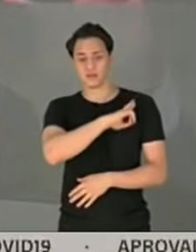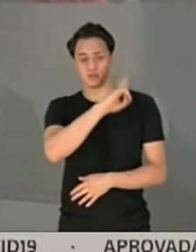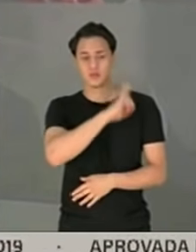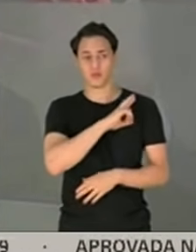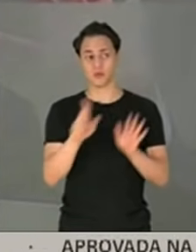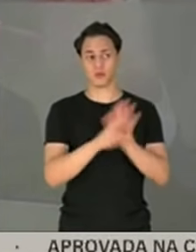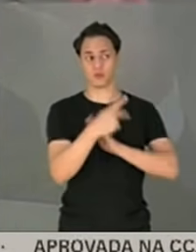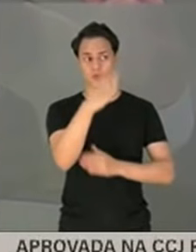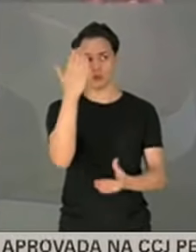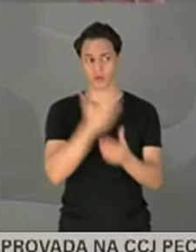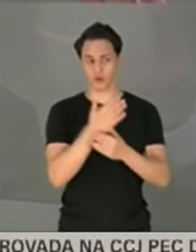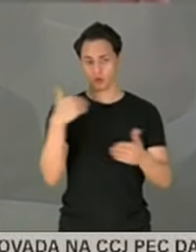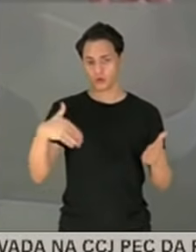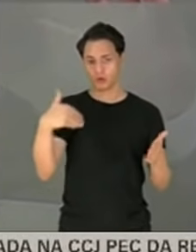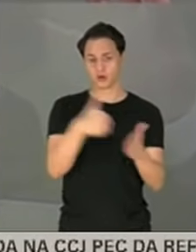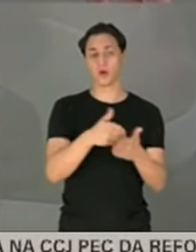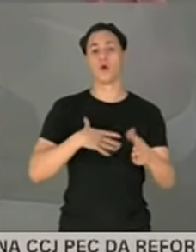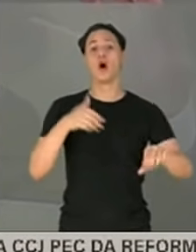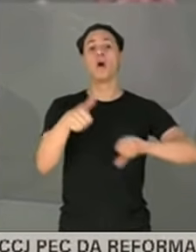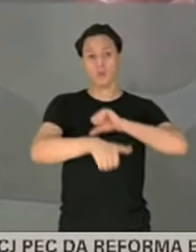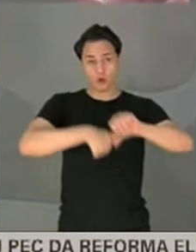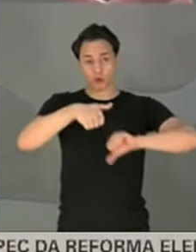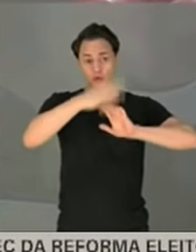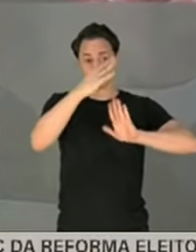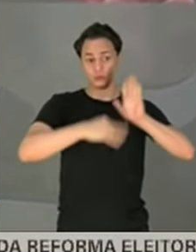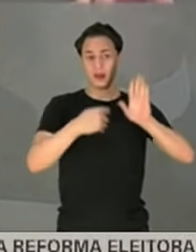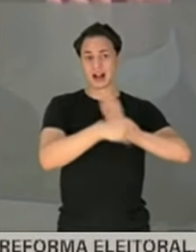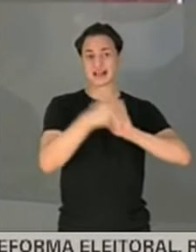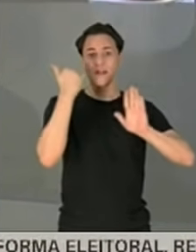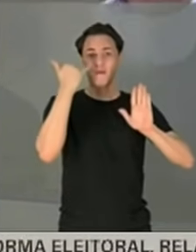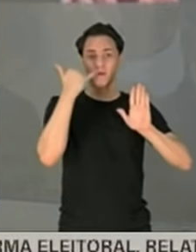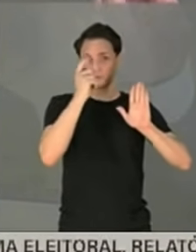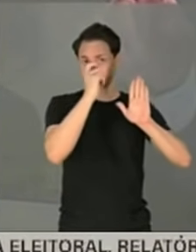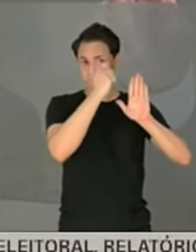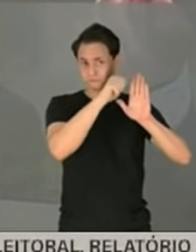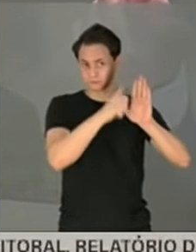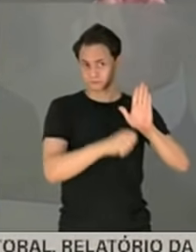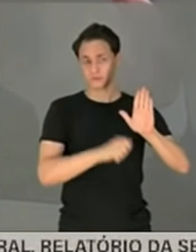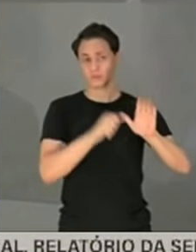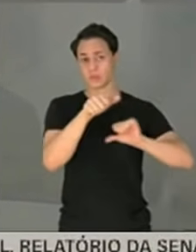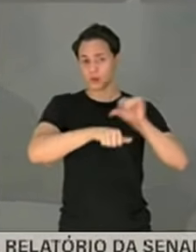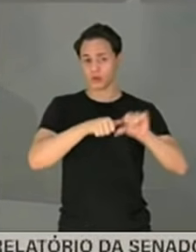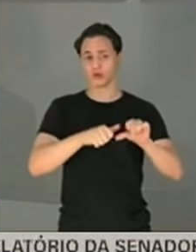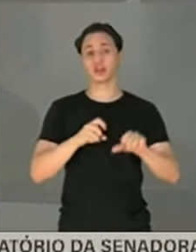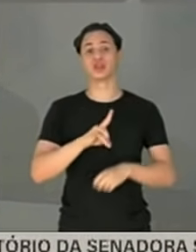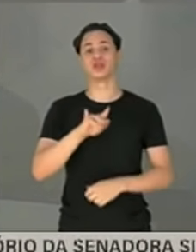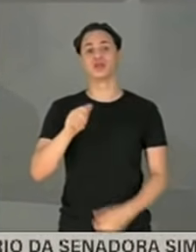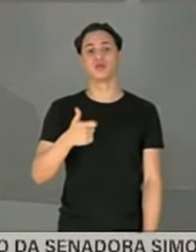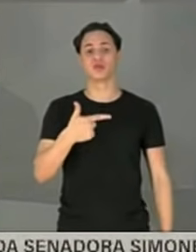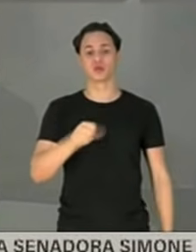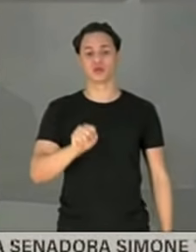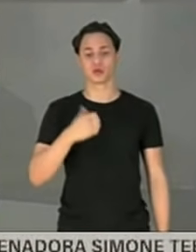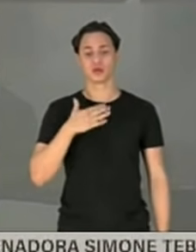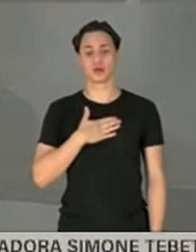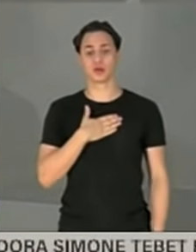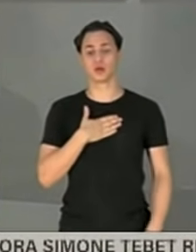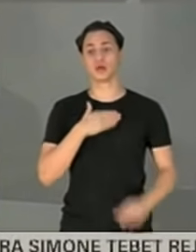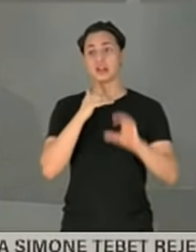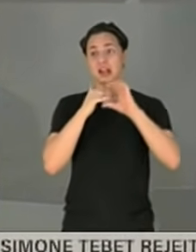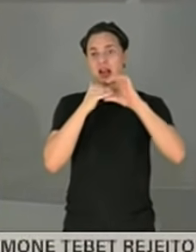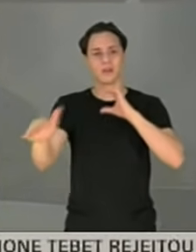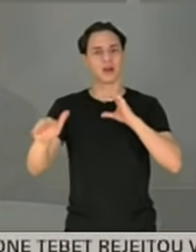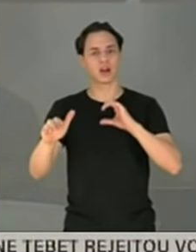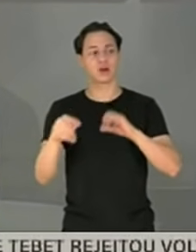desse processo, adulteraram a planilha. E no dia 28 de agosto, encaminharam, sem